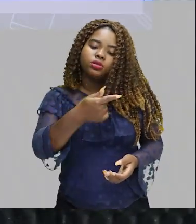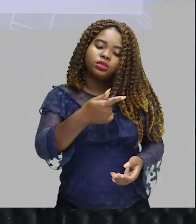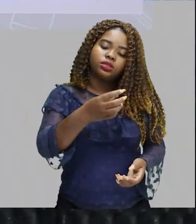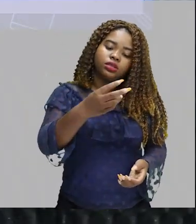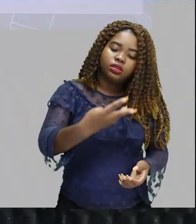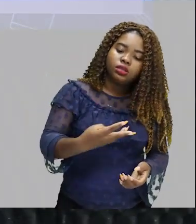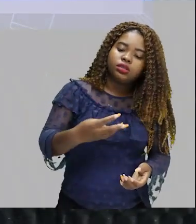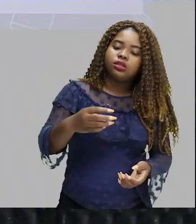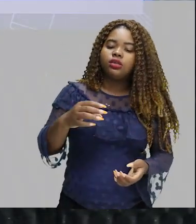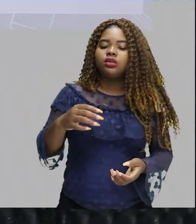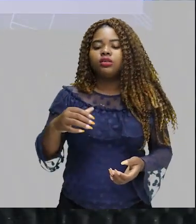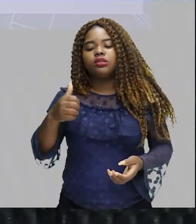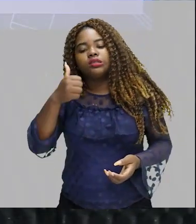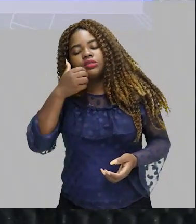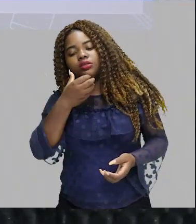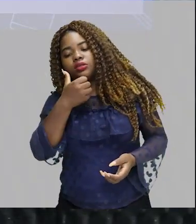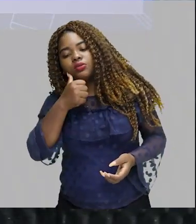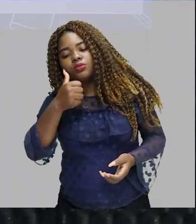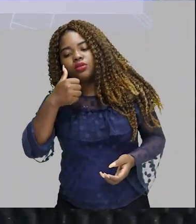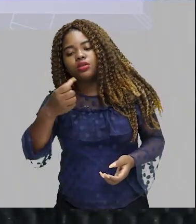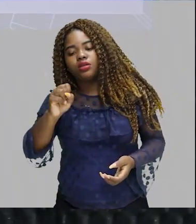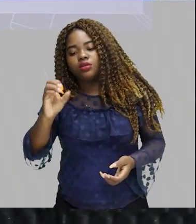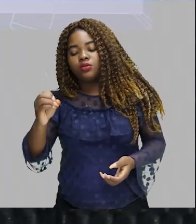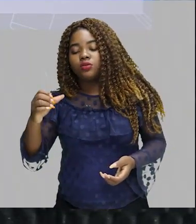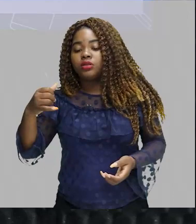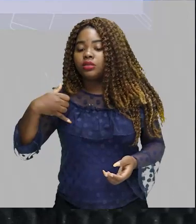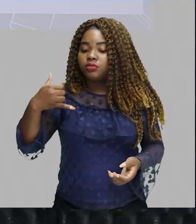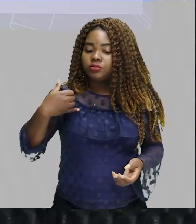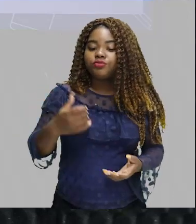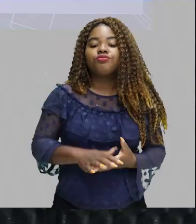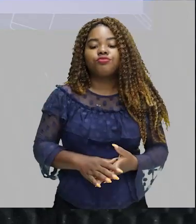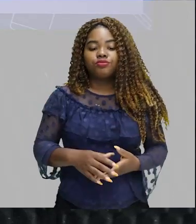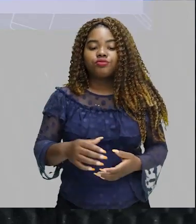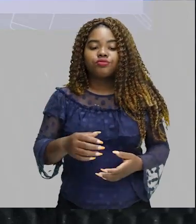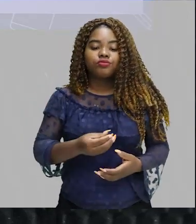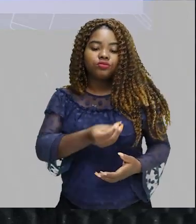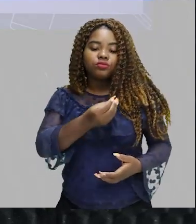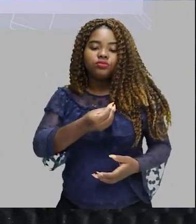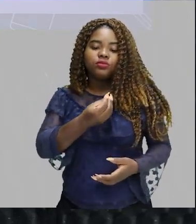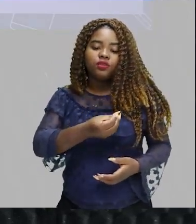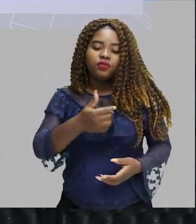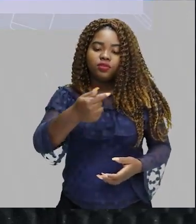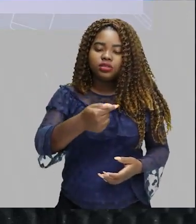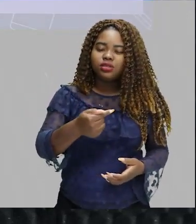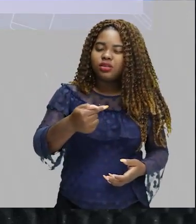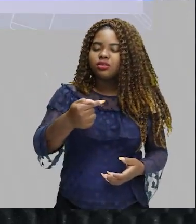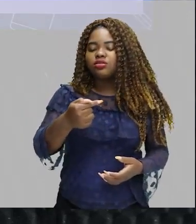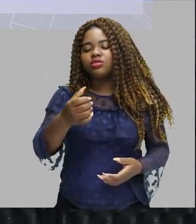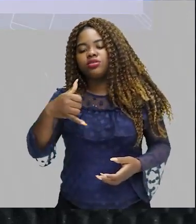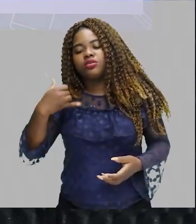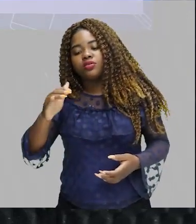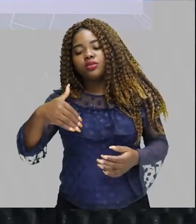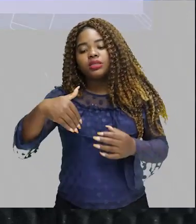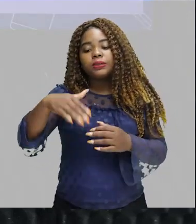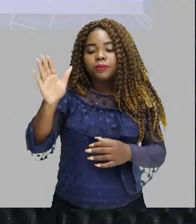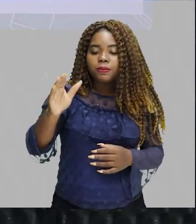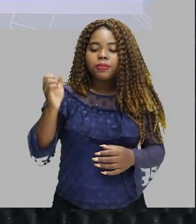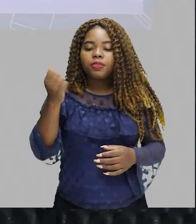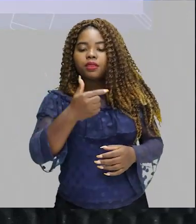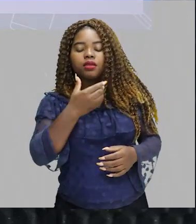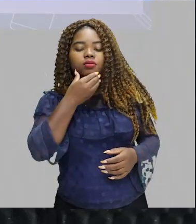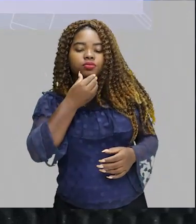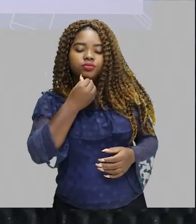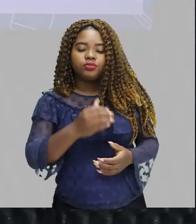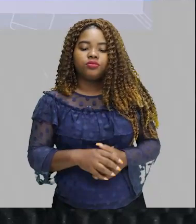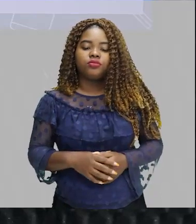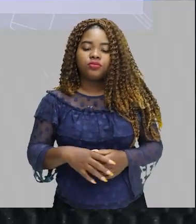mulheres indo para 80 anos. Tá? As mulheres vivem em média 7 anos a mais do que os homens. E como eu te disse, além desse aumento da expectativa